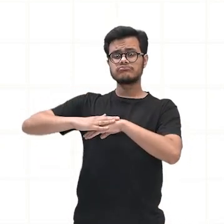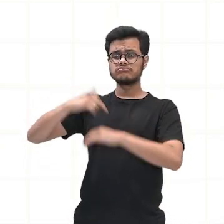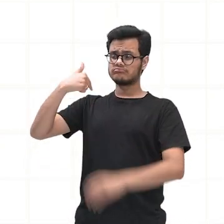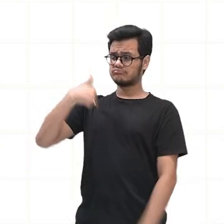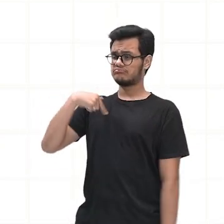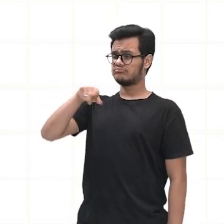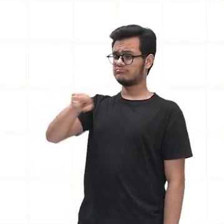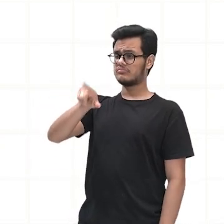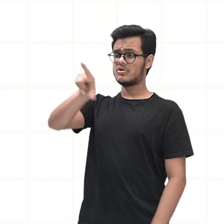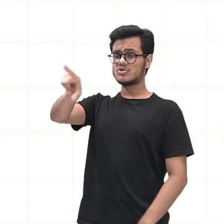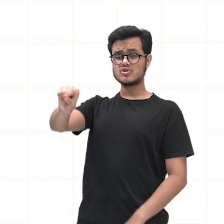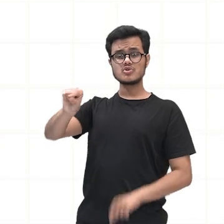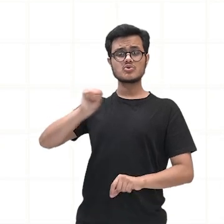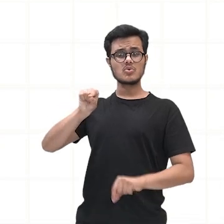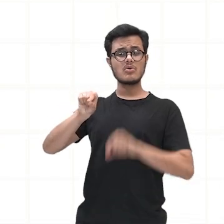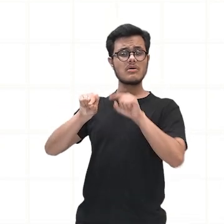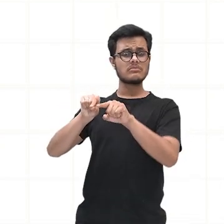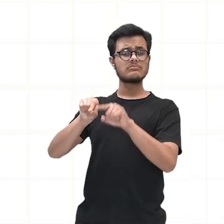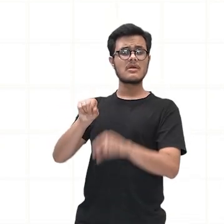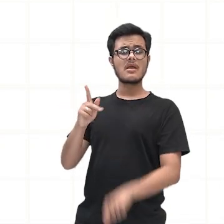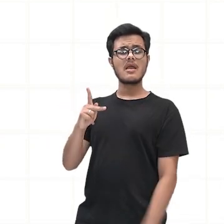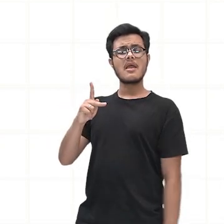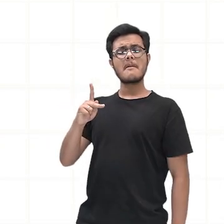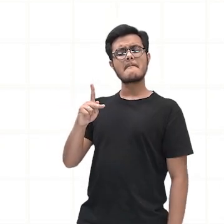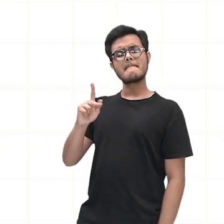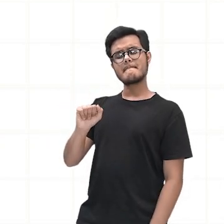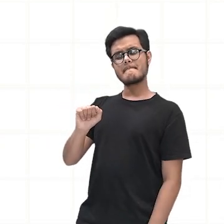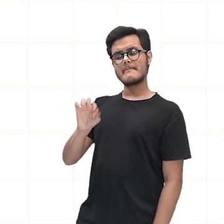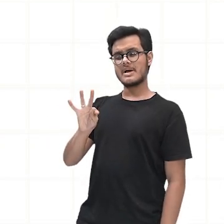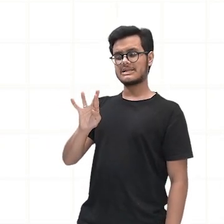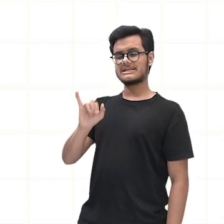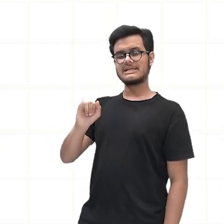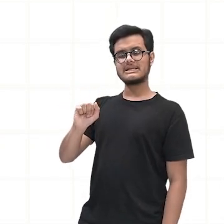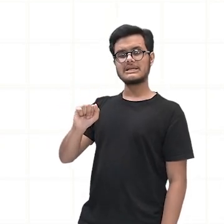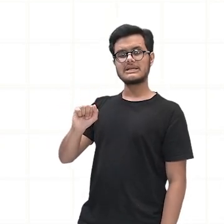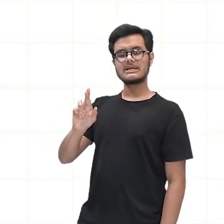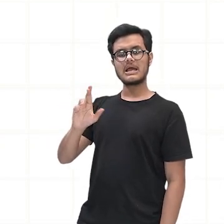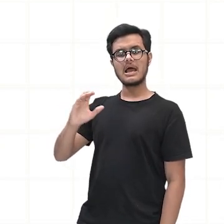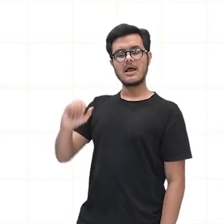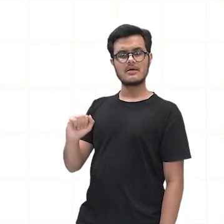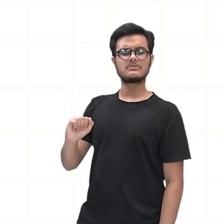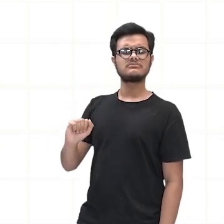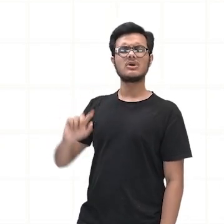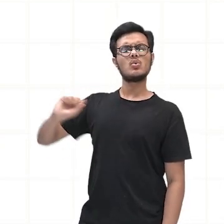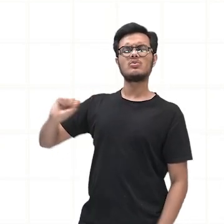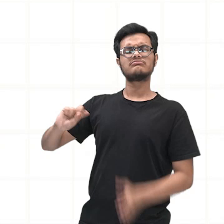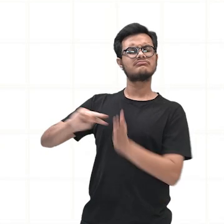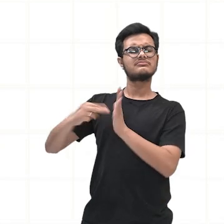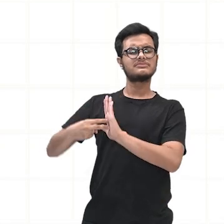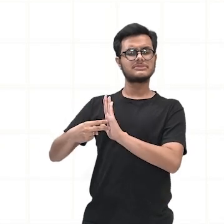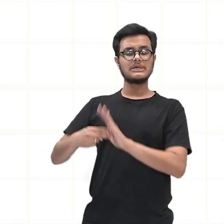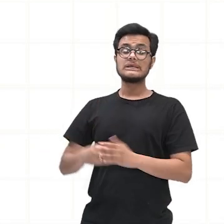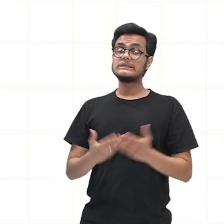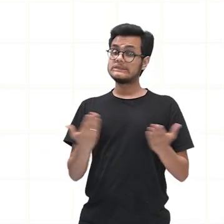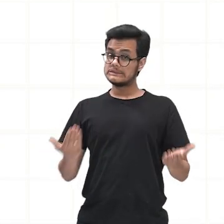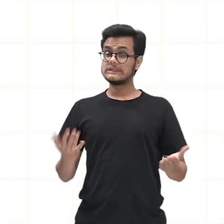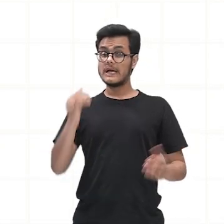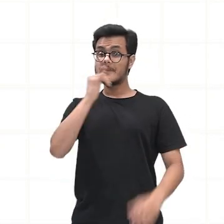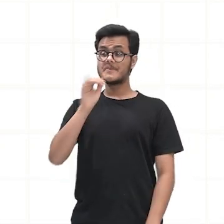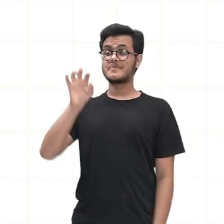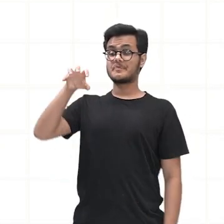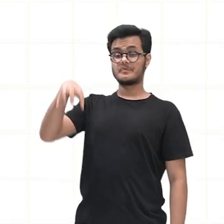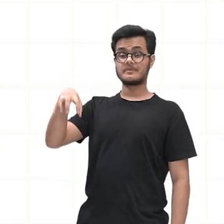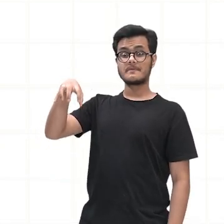o patriarca. Professor, quem é o patriarca? Lá no Império Romano do Ocidente, nós tínhamos